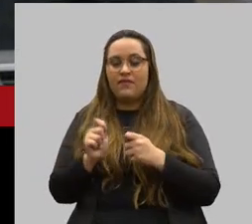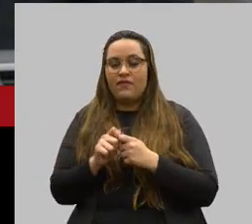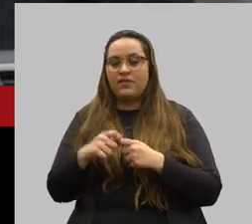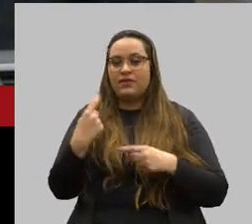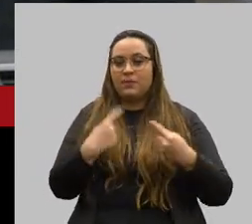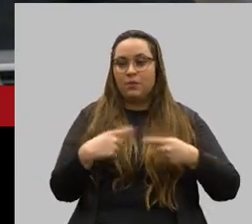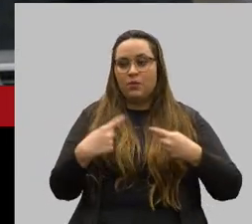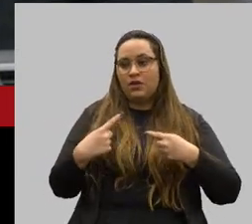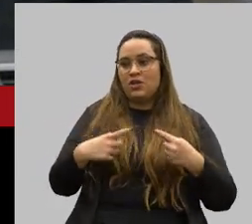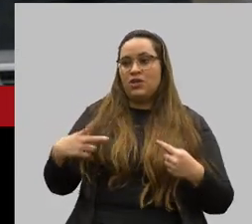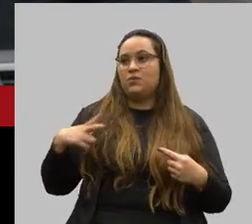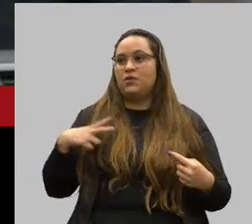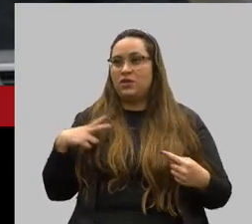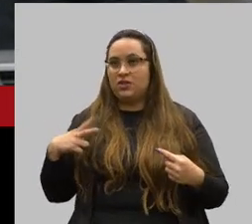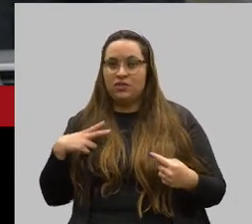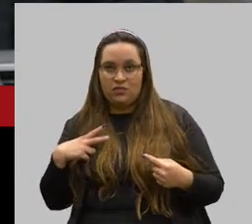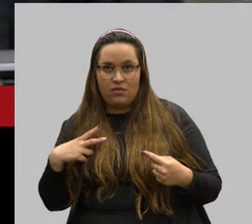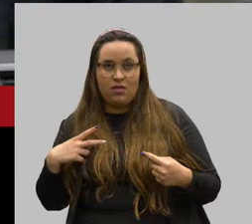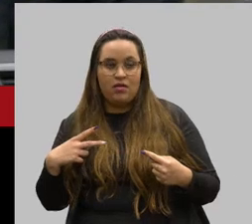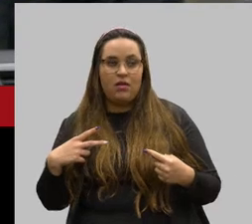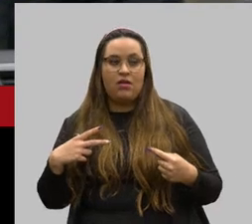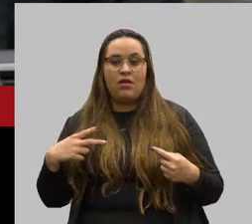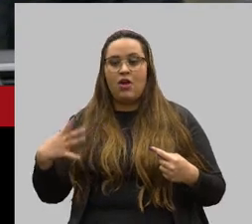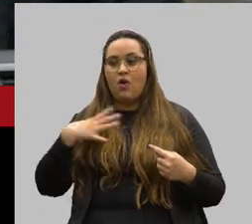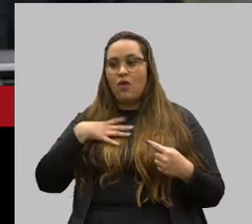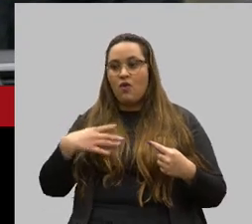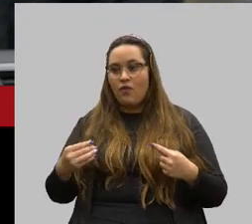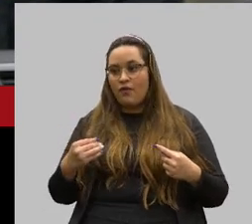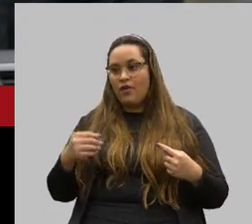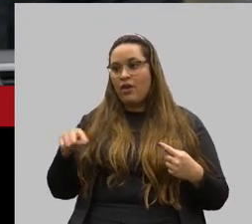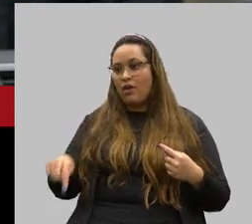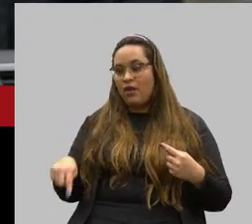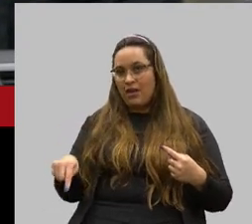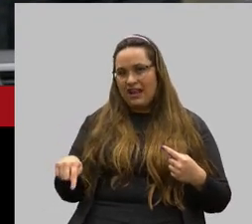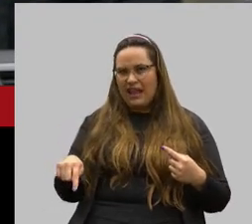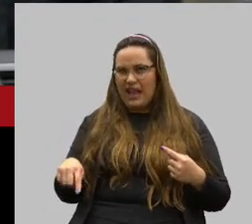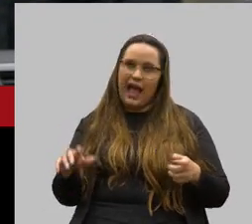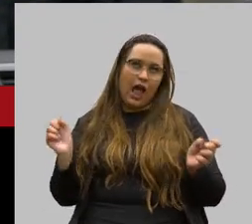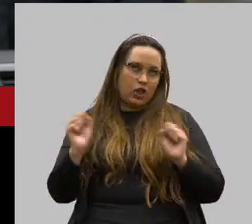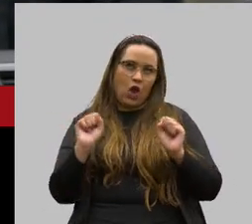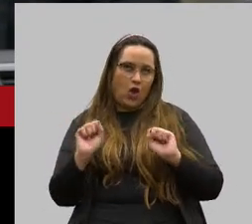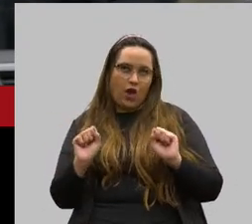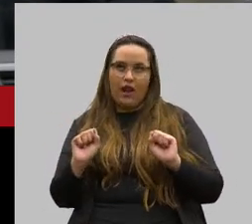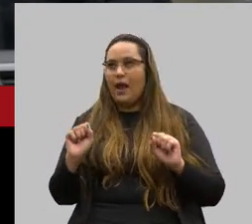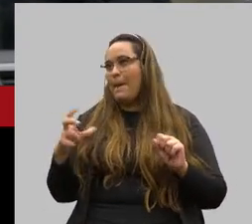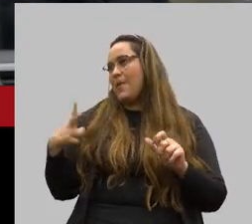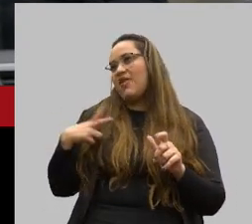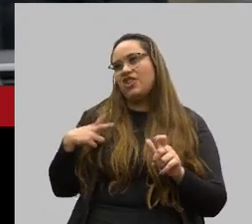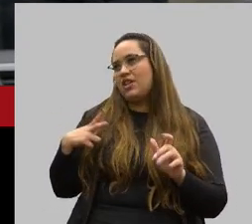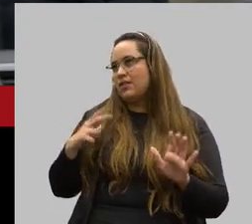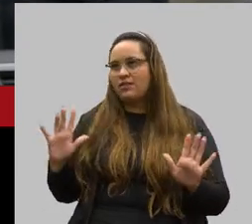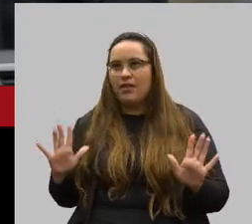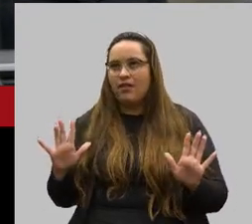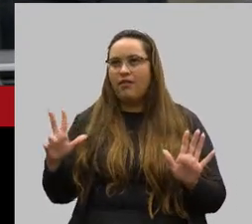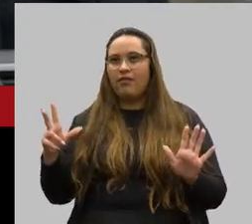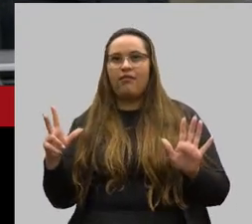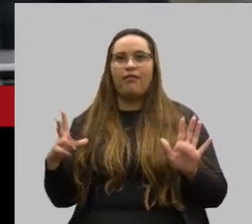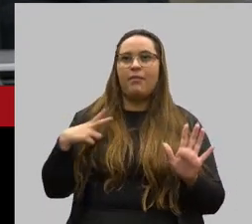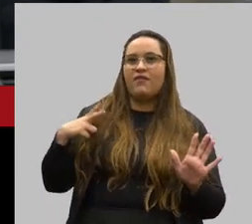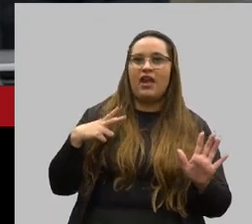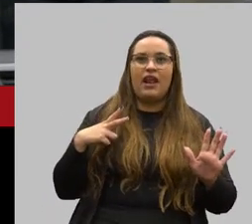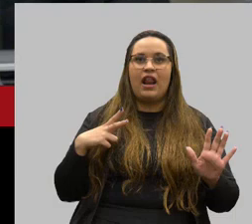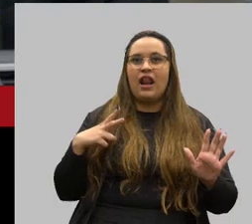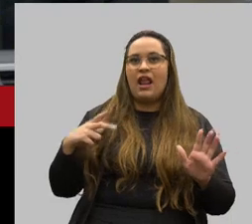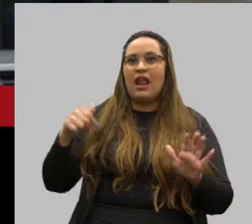projetos piloto com com com filho das pessoas o estado adora fazer tá um monte de coisa aí privatização eh privatização da